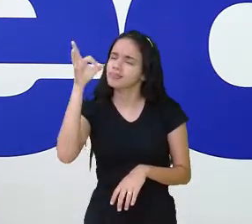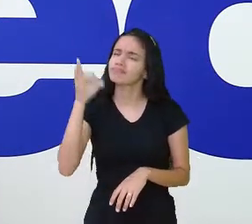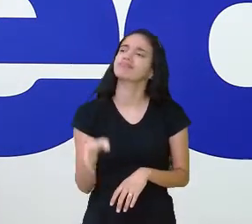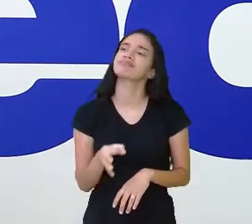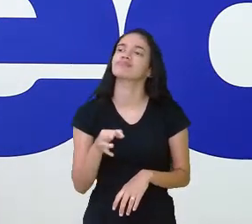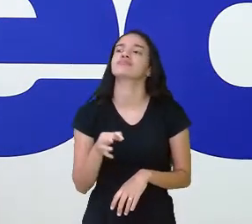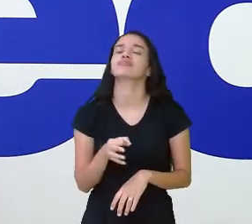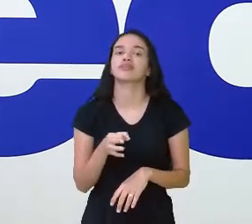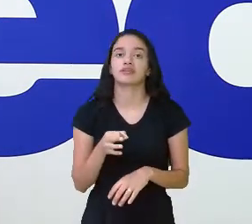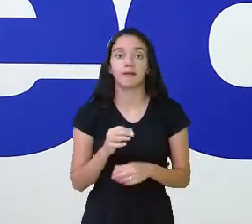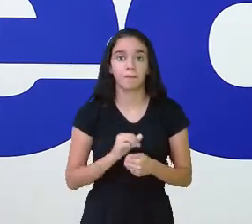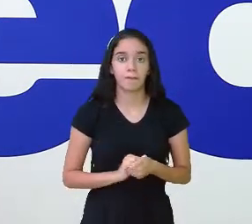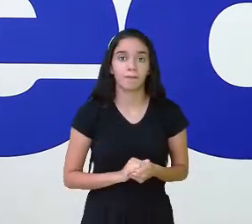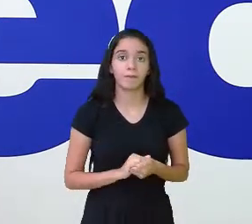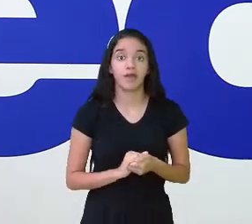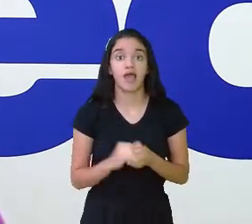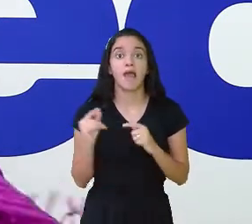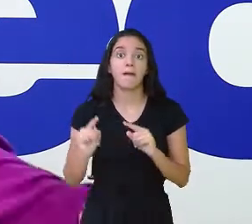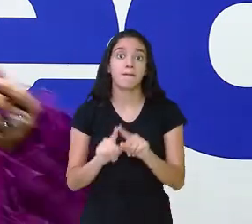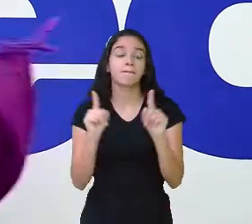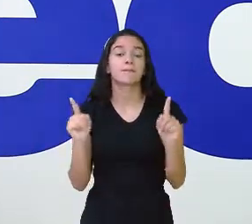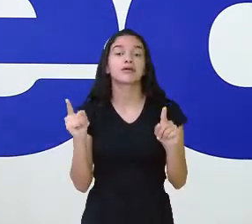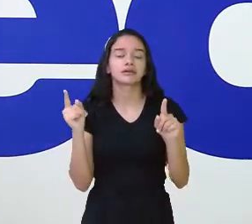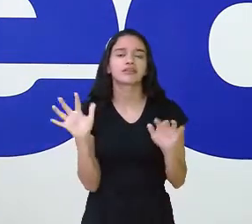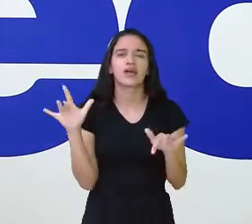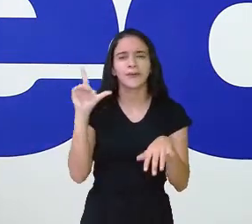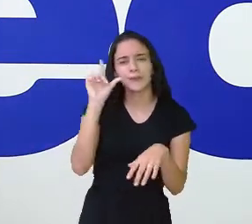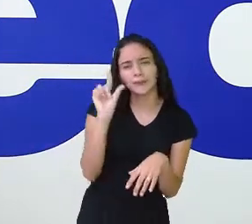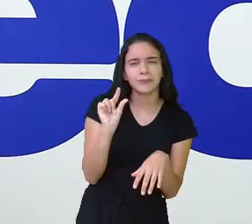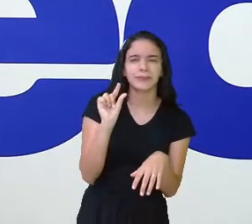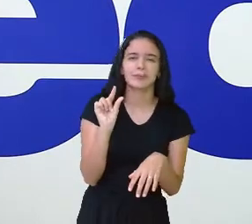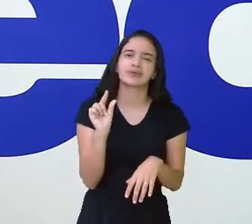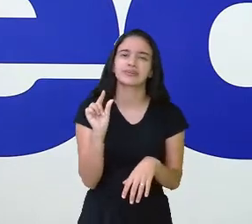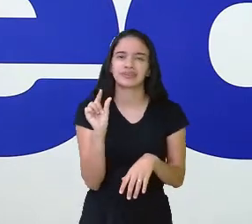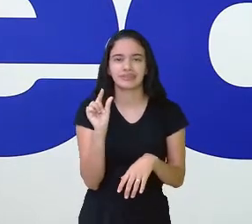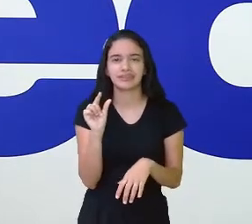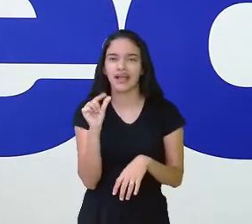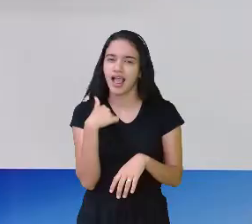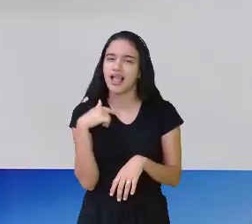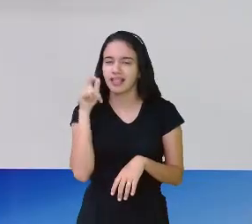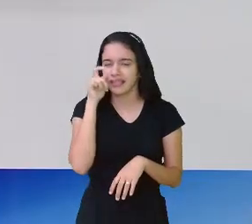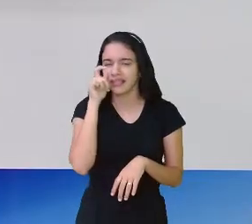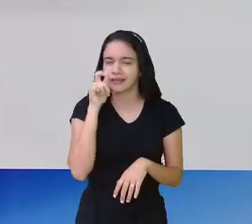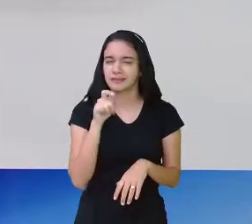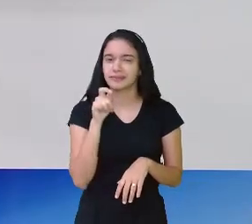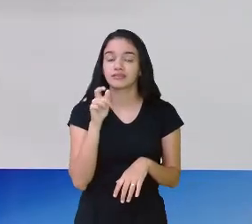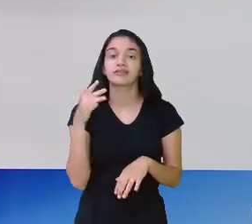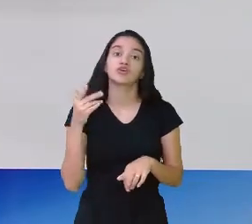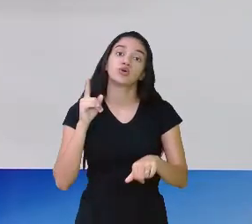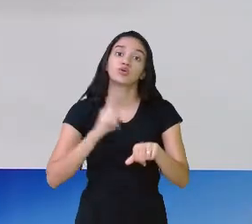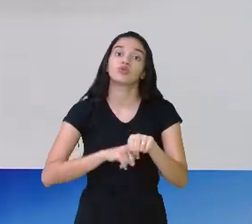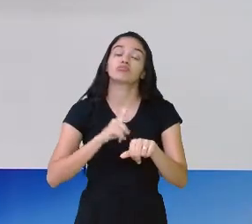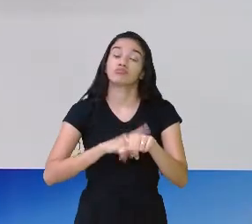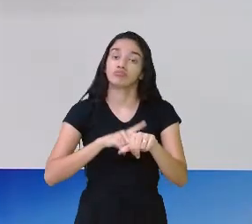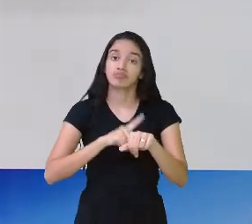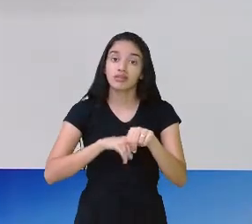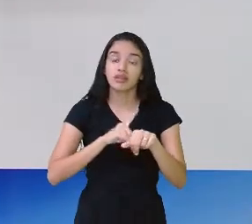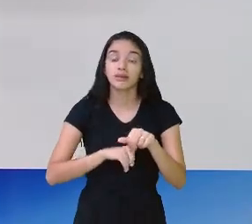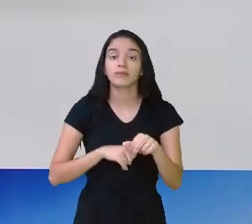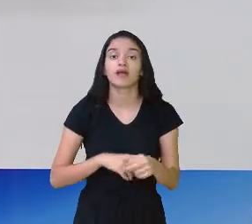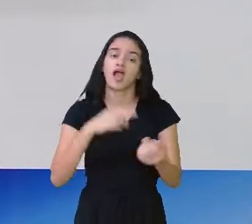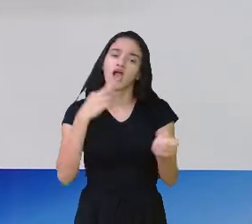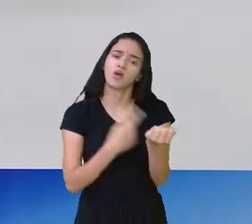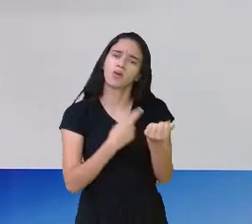exatamente isso, o contratempo. Isso. Mas é um pouquinho muito bem interessante. Então, o tempo é isso, gente. É o